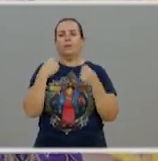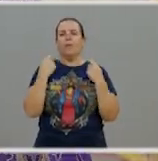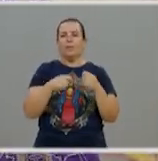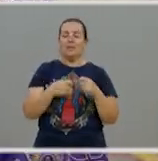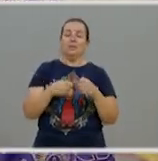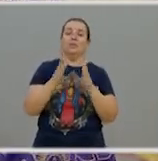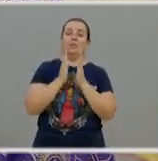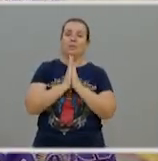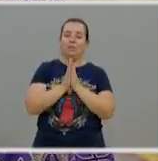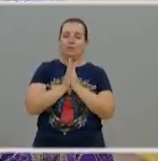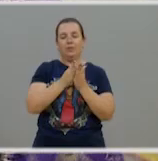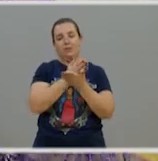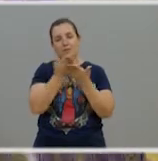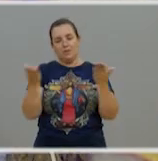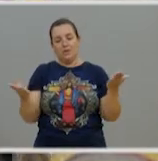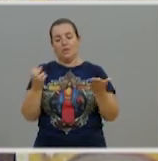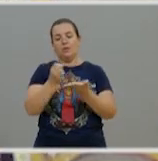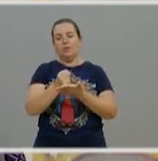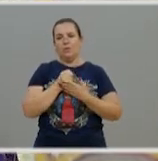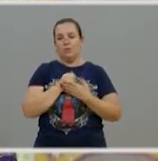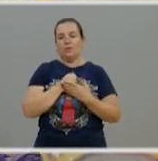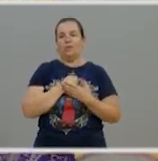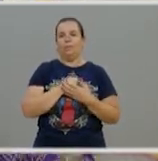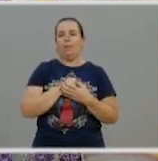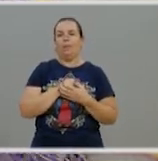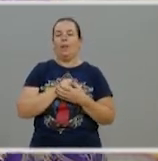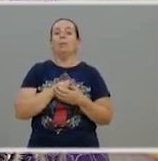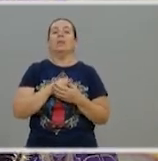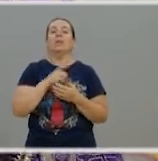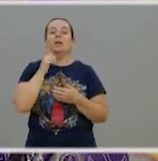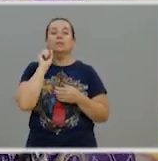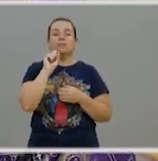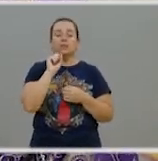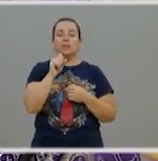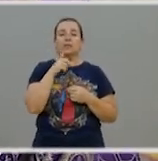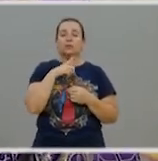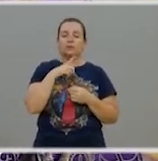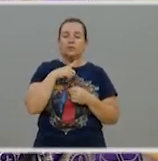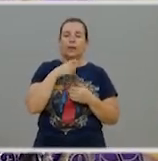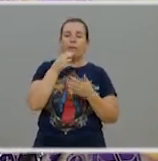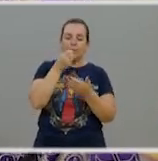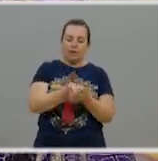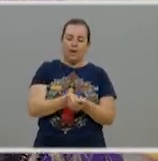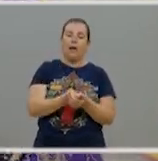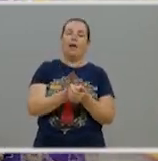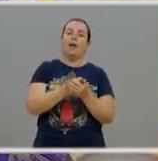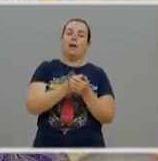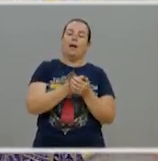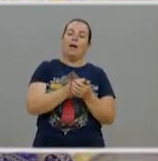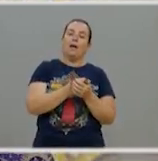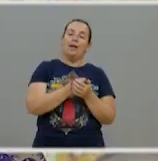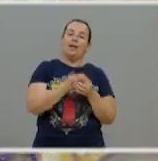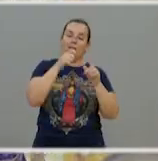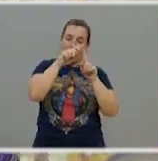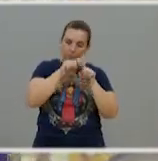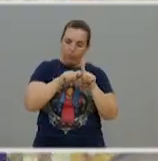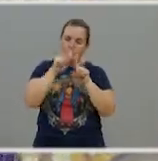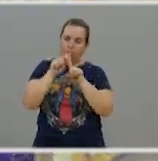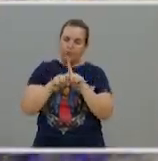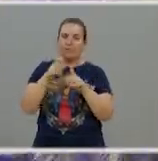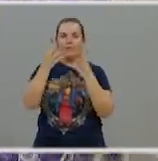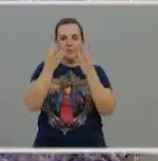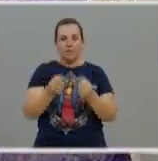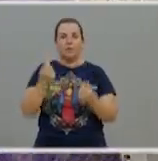novos associados. Se aqueles que você mandar se efetivarem, você vai receber um